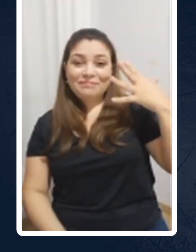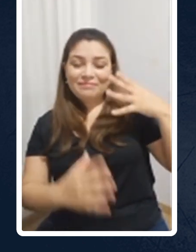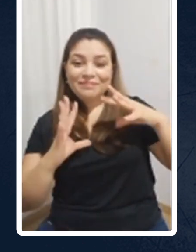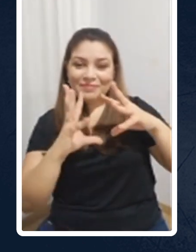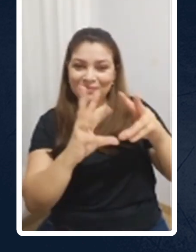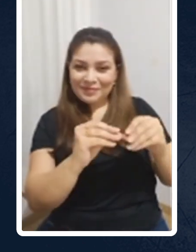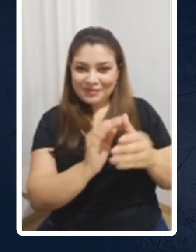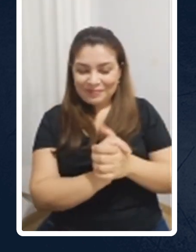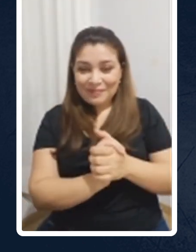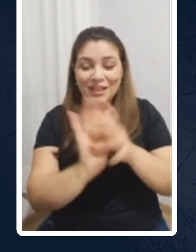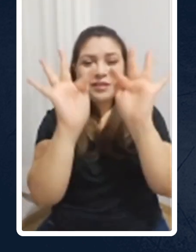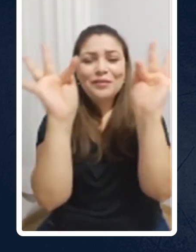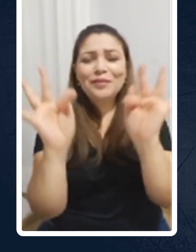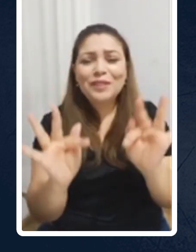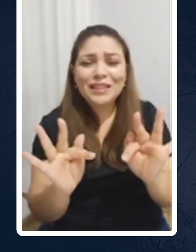Feliz Dia das Mães.